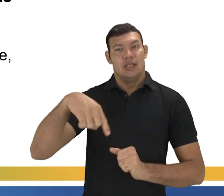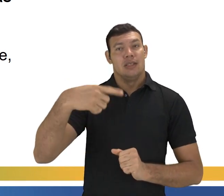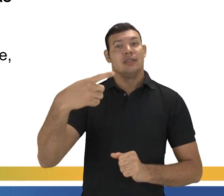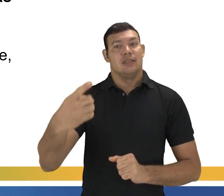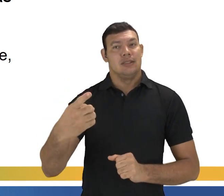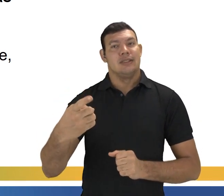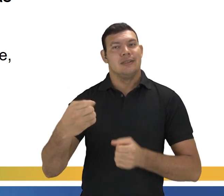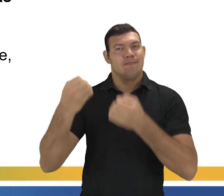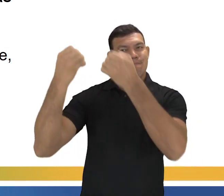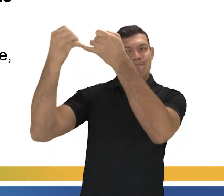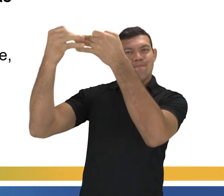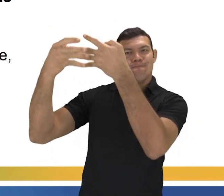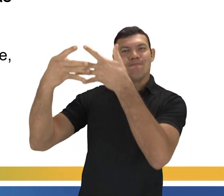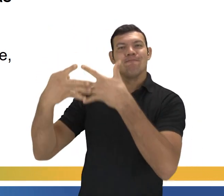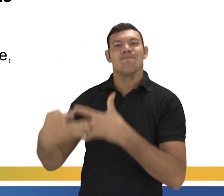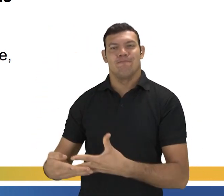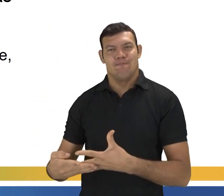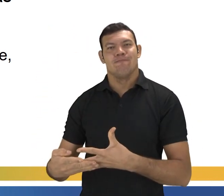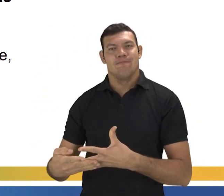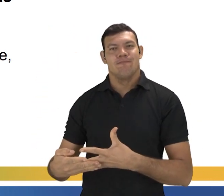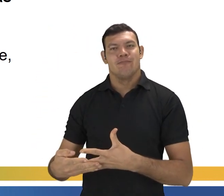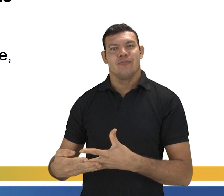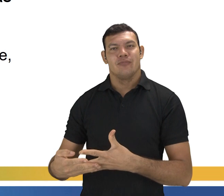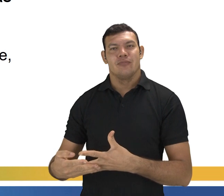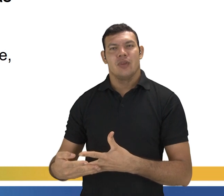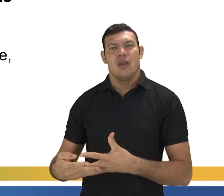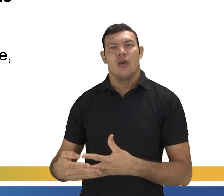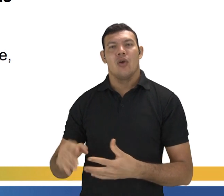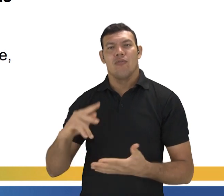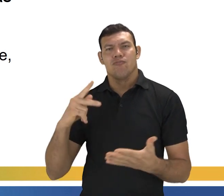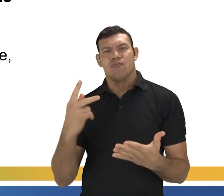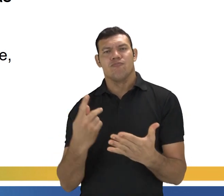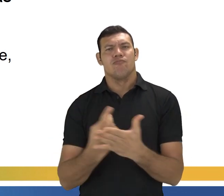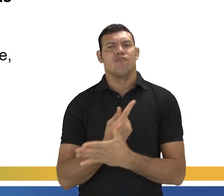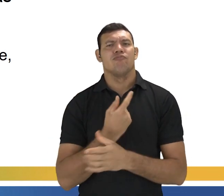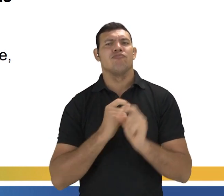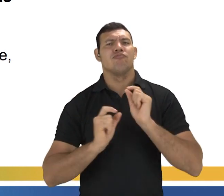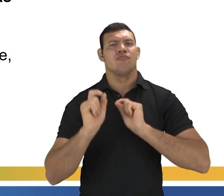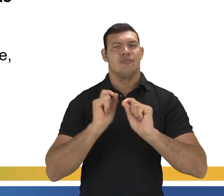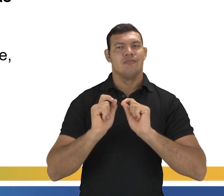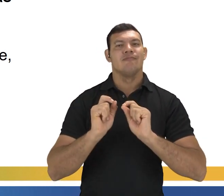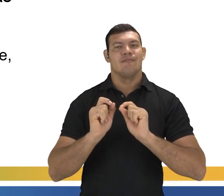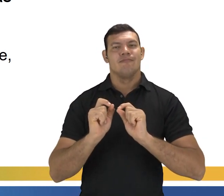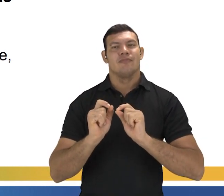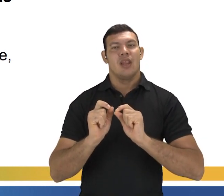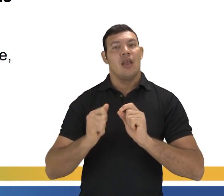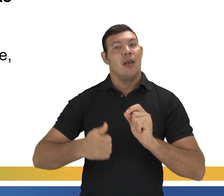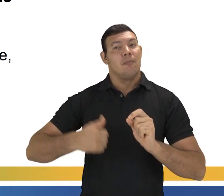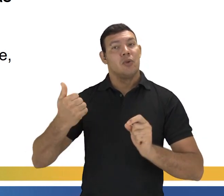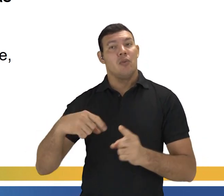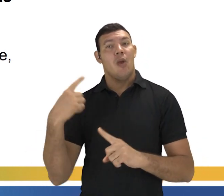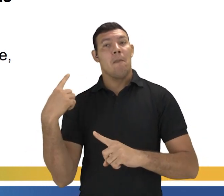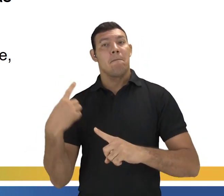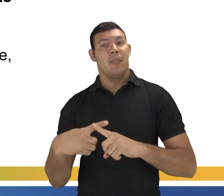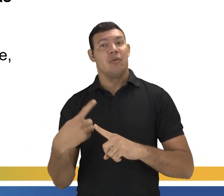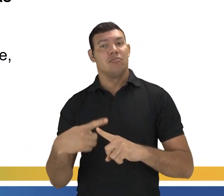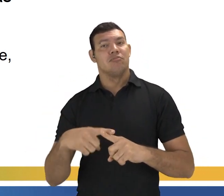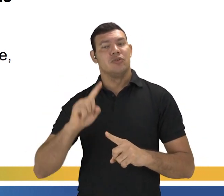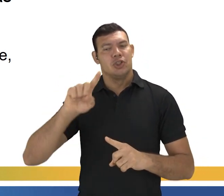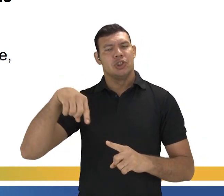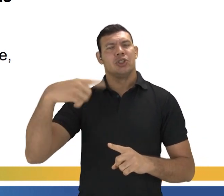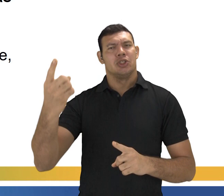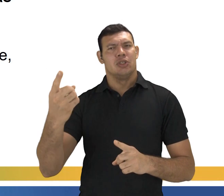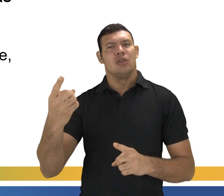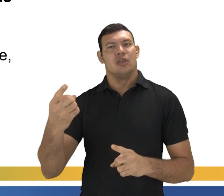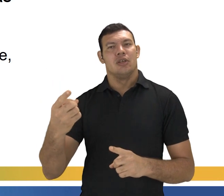você apresente então as consequências dessas causas. Primeiro você apresenta as causas e depois você apresenta os